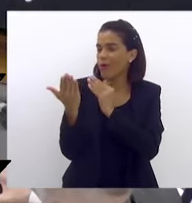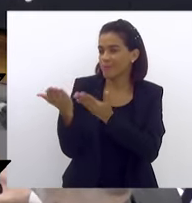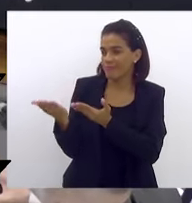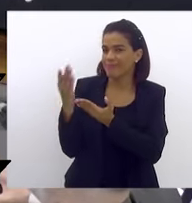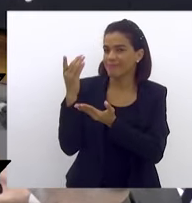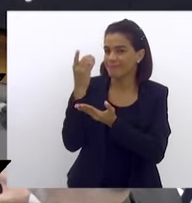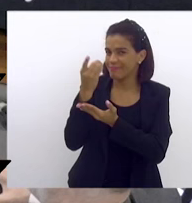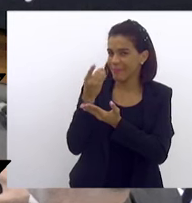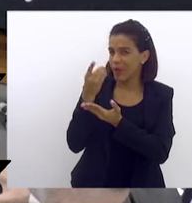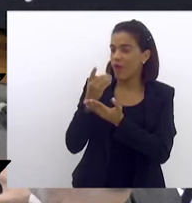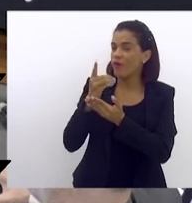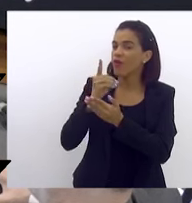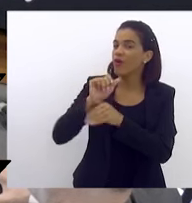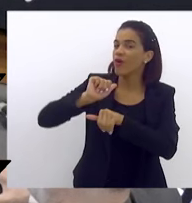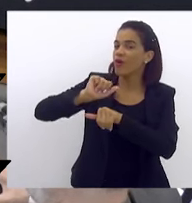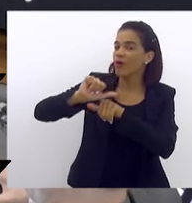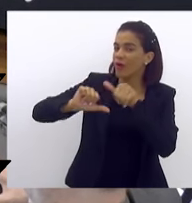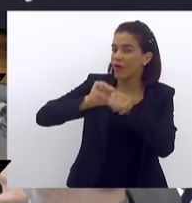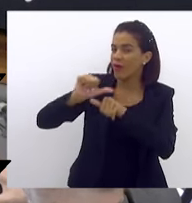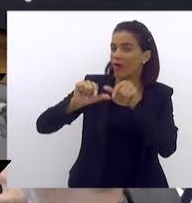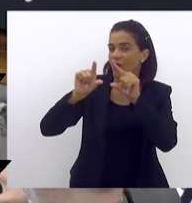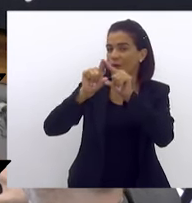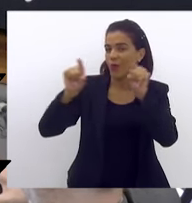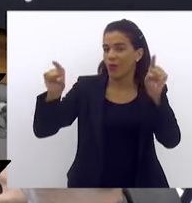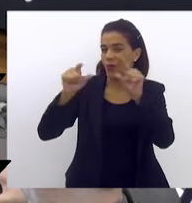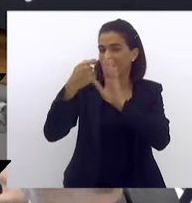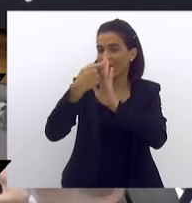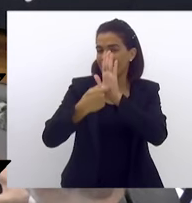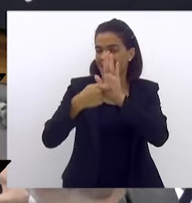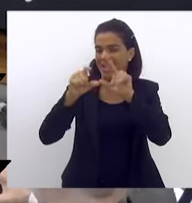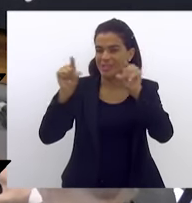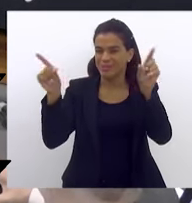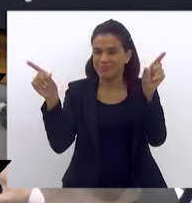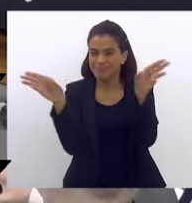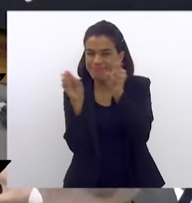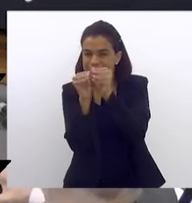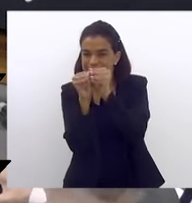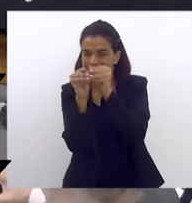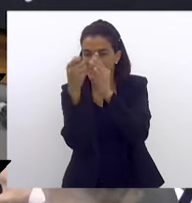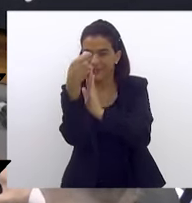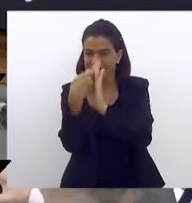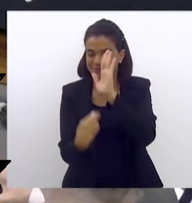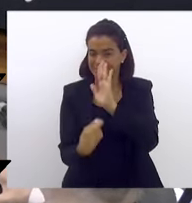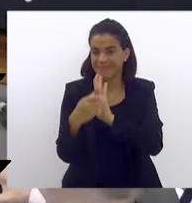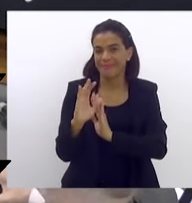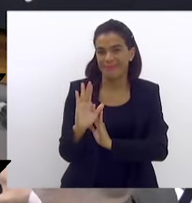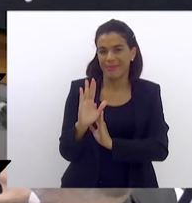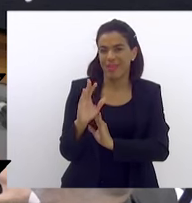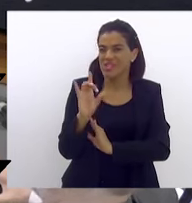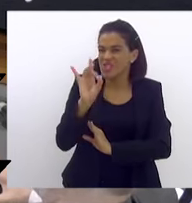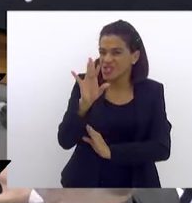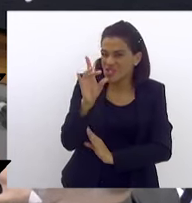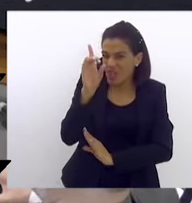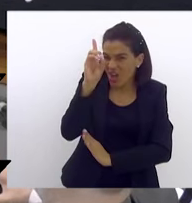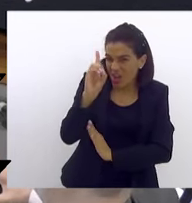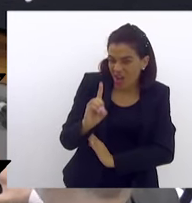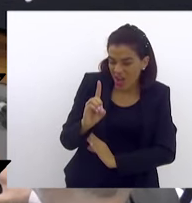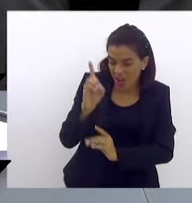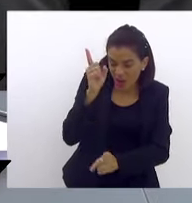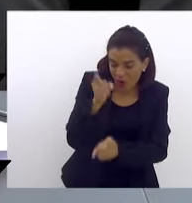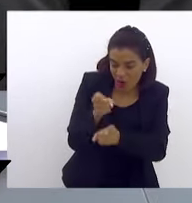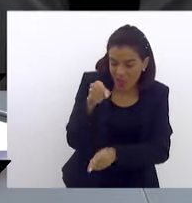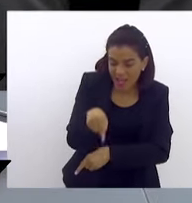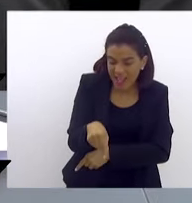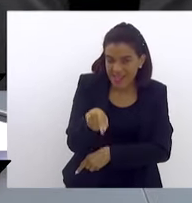eu enta também e também não concorda só diagnóstico de depressão que a gente vai ter um